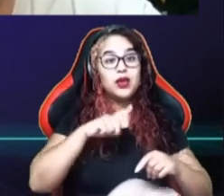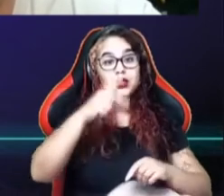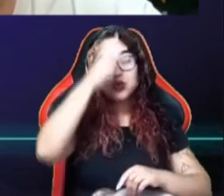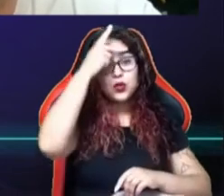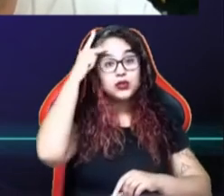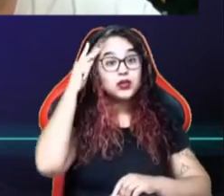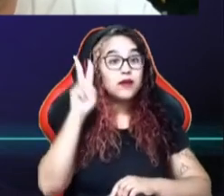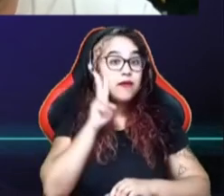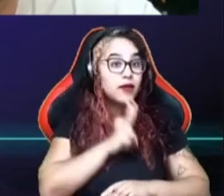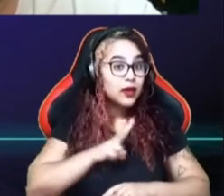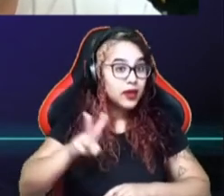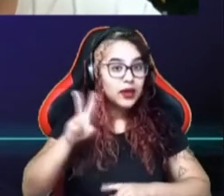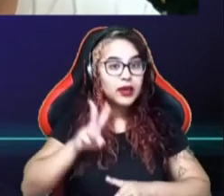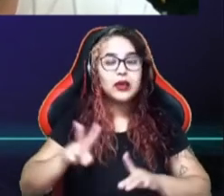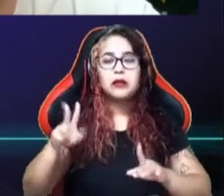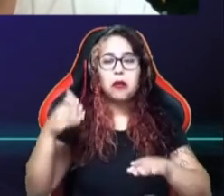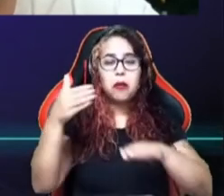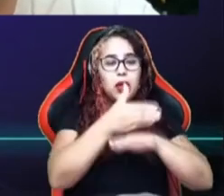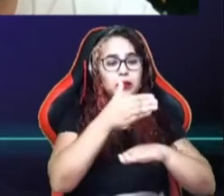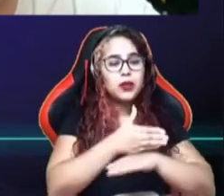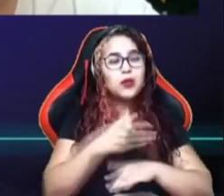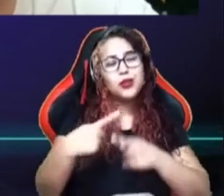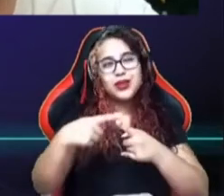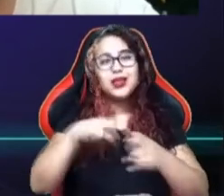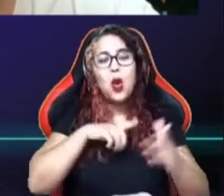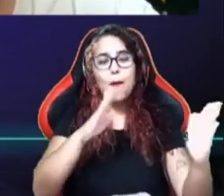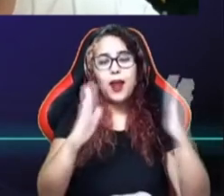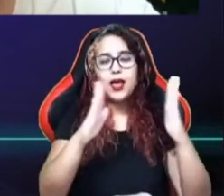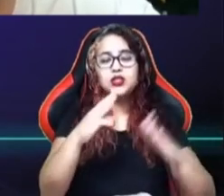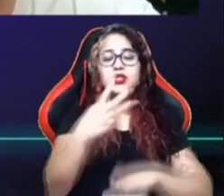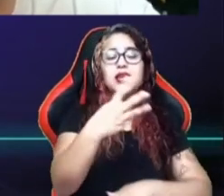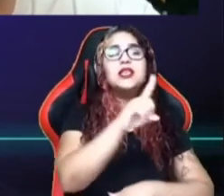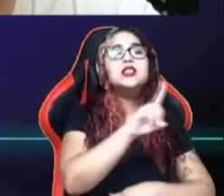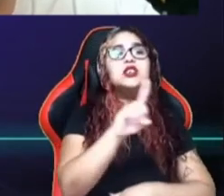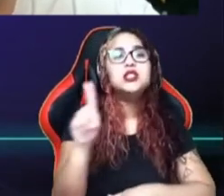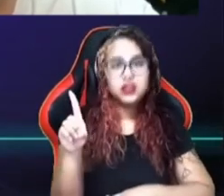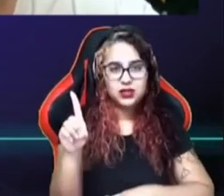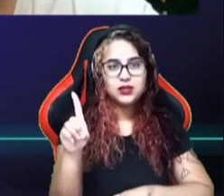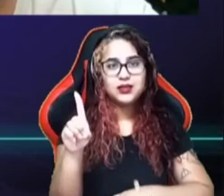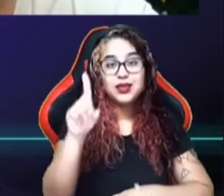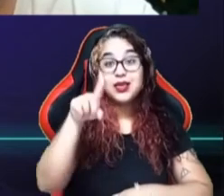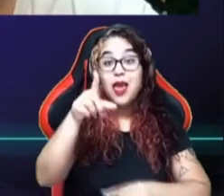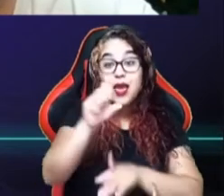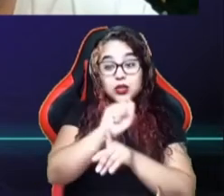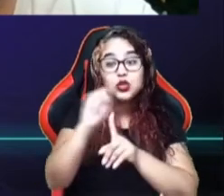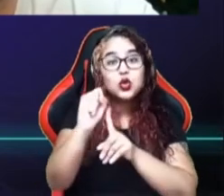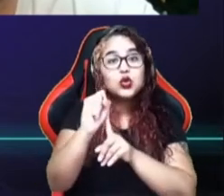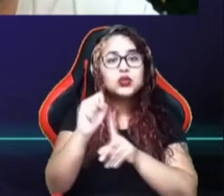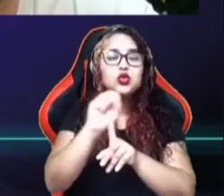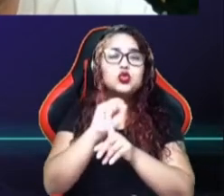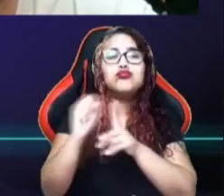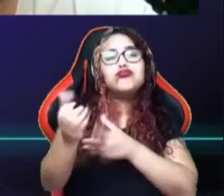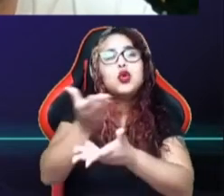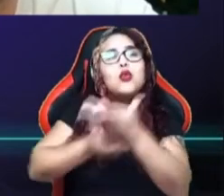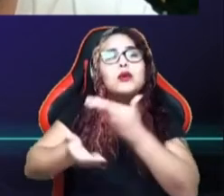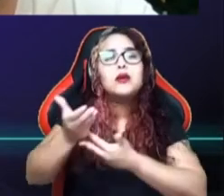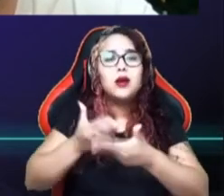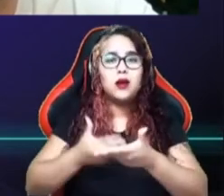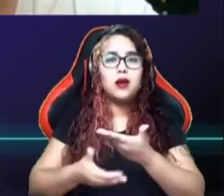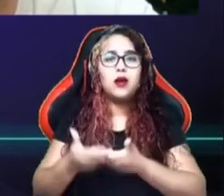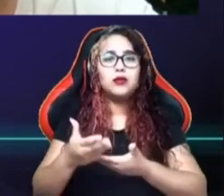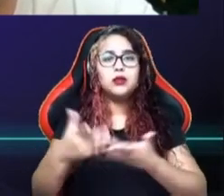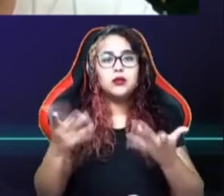no loop lá por 3 dias, então, e que é social. Isso é exatamente lá o que as marcas querem, né? Falar com esse público. Então,